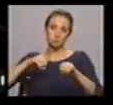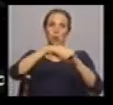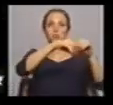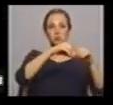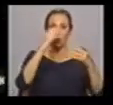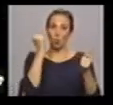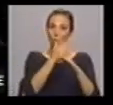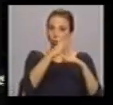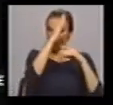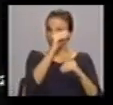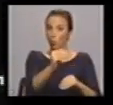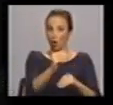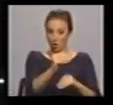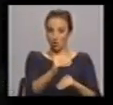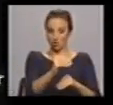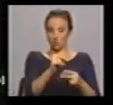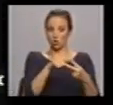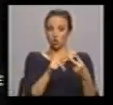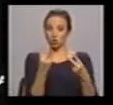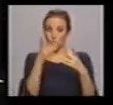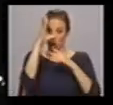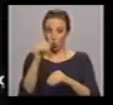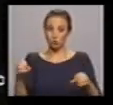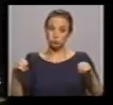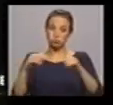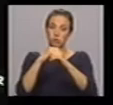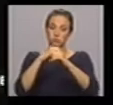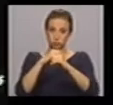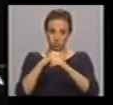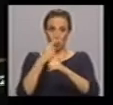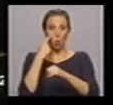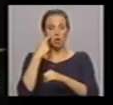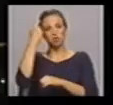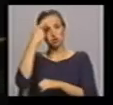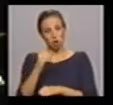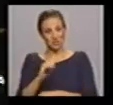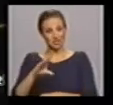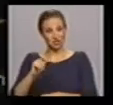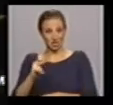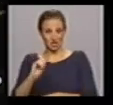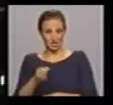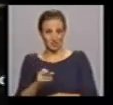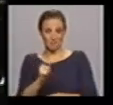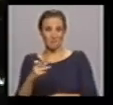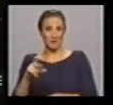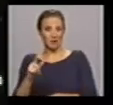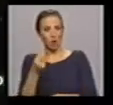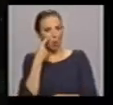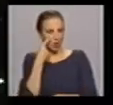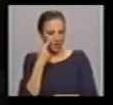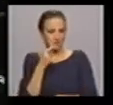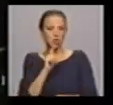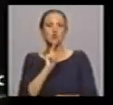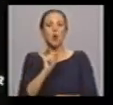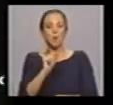Urano chamada Desdémona. Quem conhece a obra de Shakespeare sabe do que é que nós estamos a falar, porque as luas de Urano têm o nome